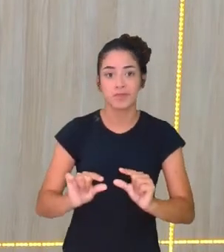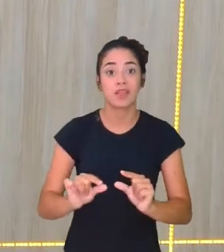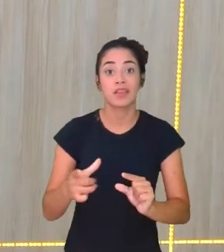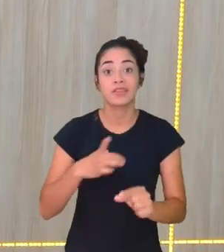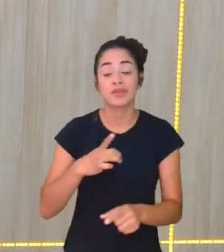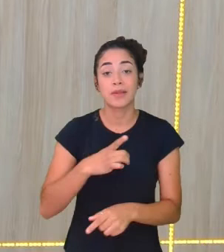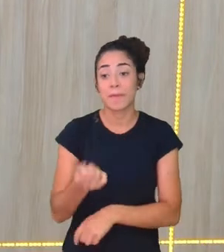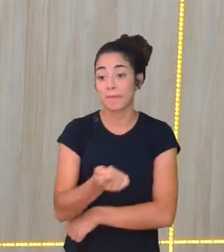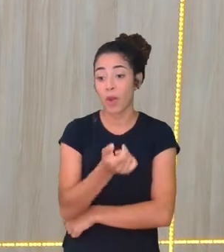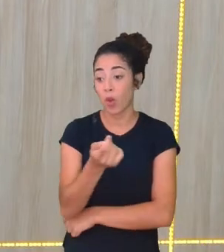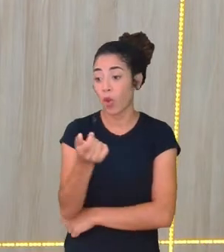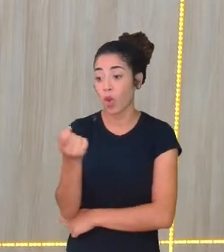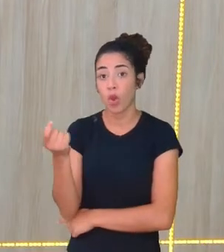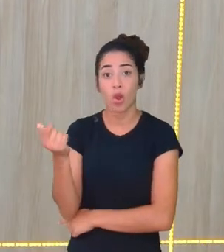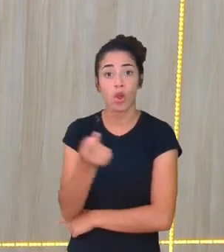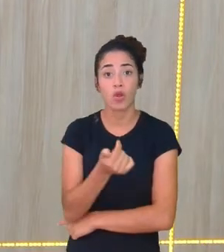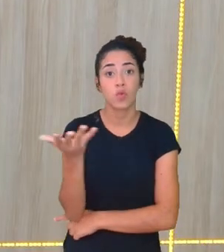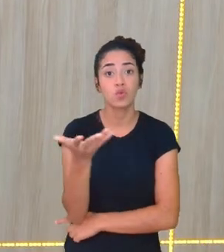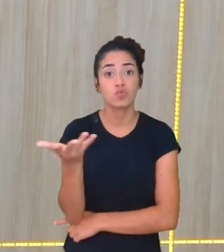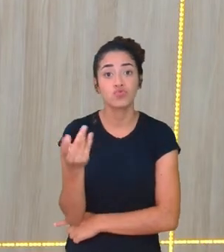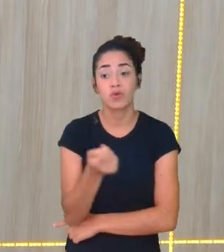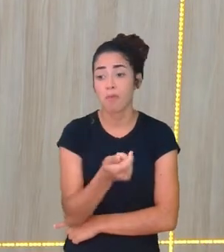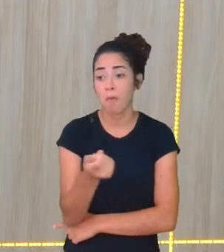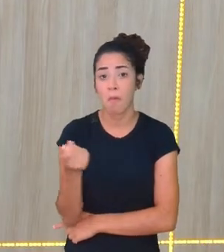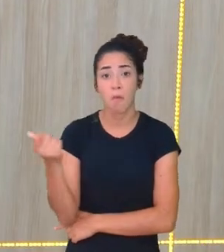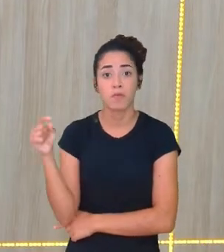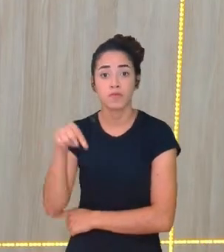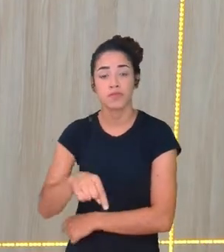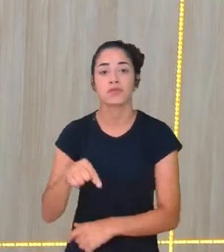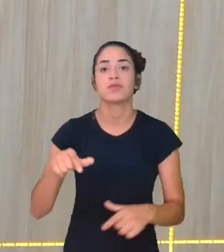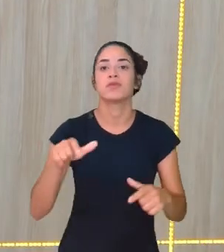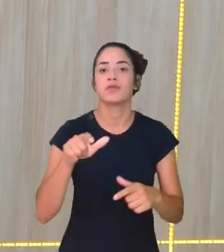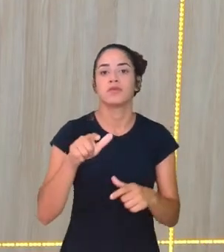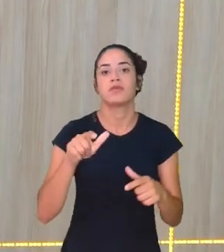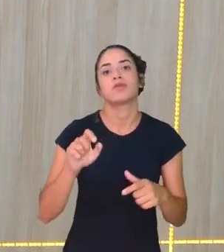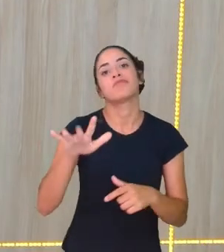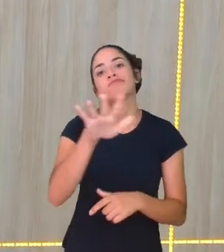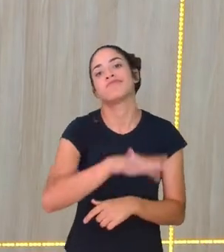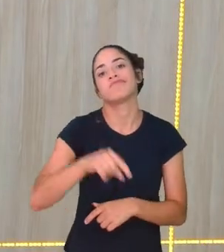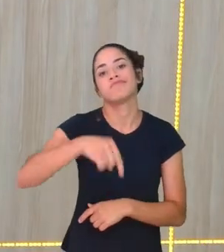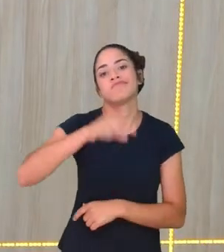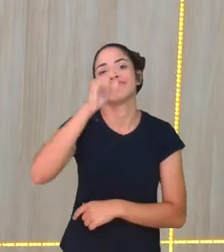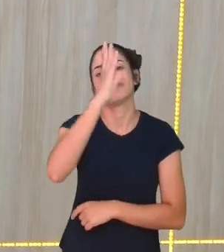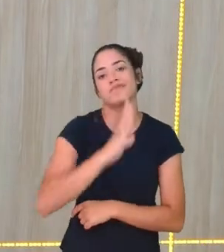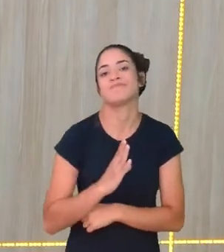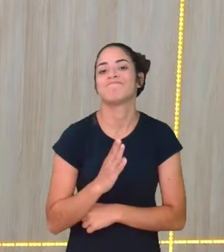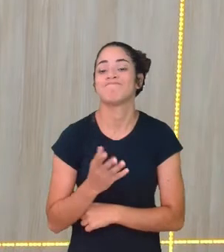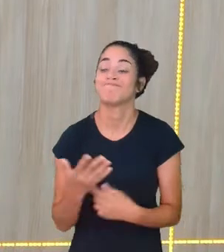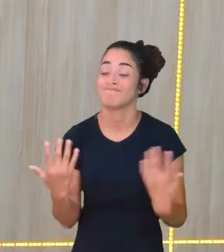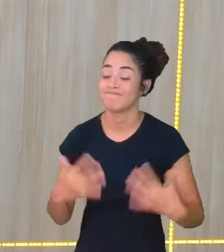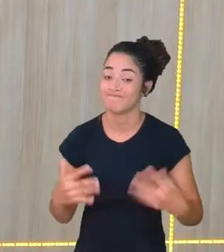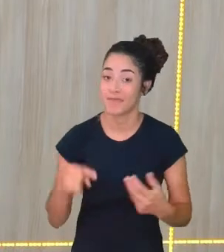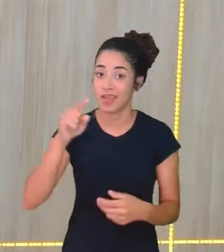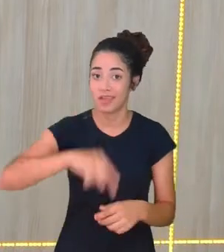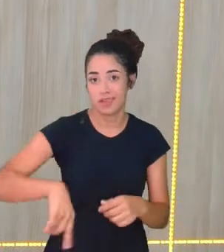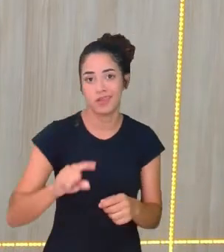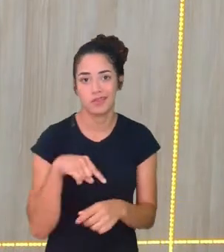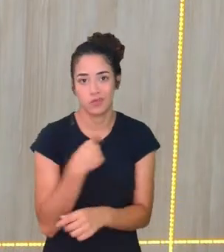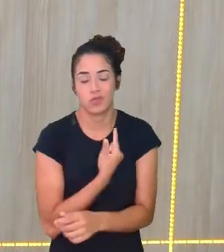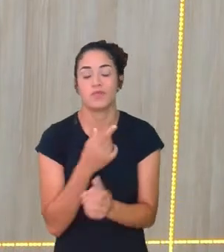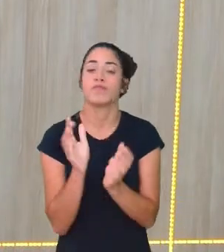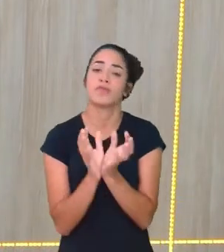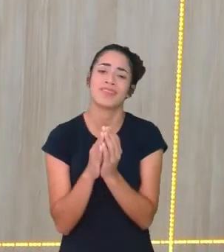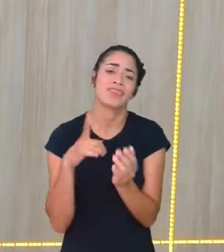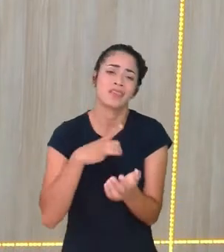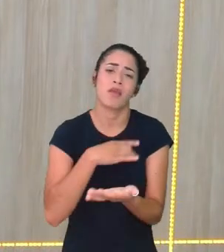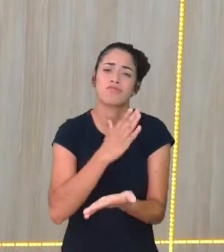de Floresta de Mata Atlântica no território do litoral brasileiro né então aqui no nosso estado nós temos